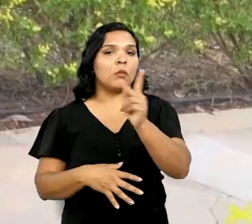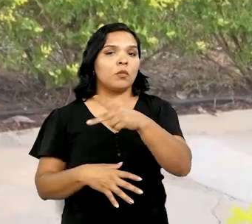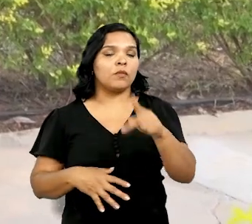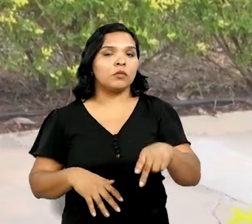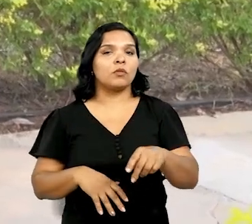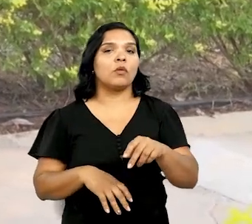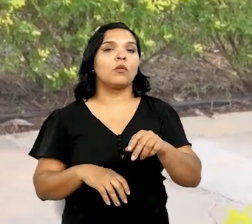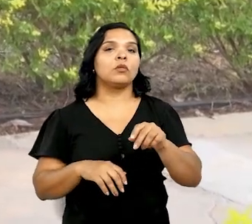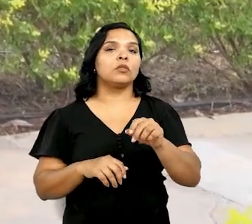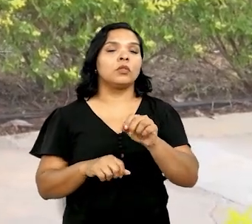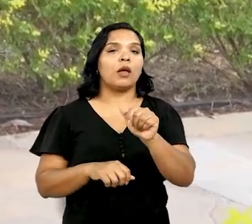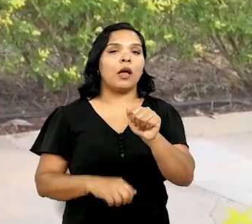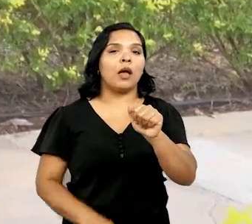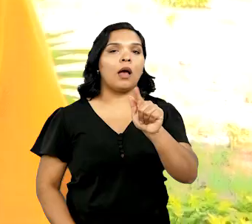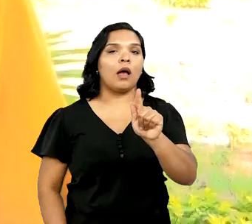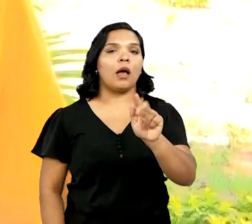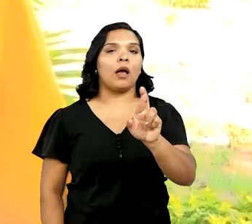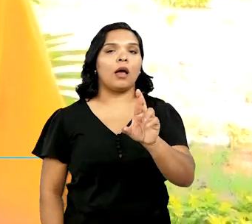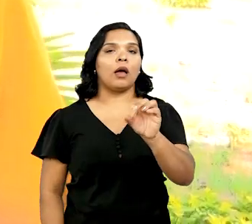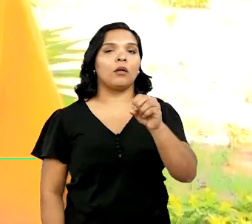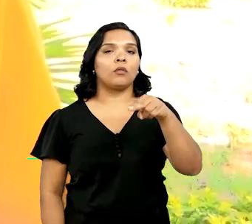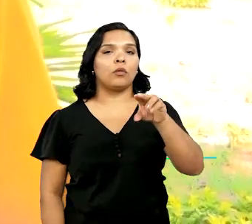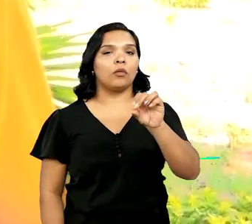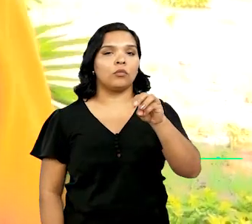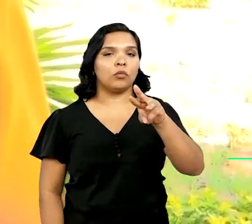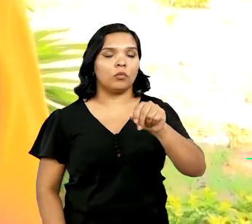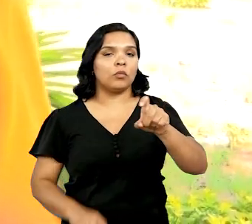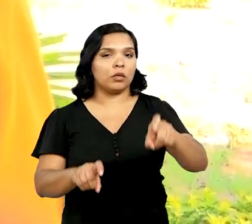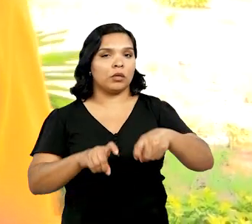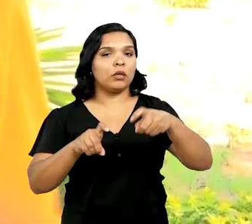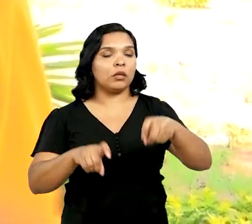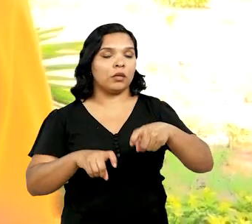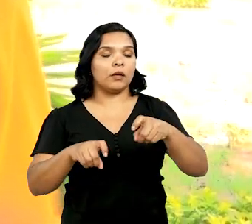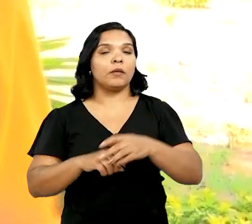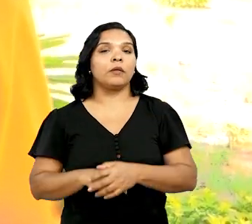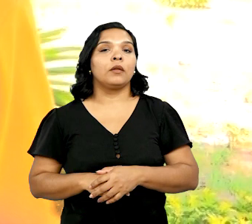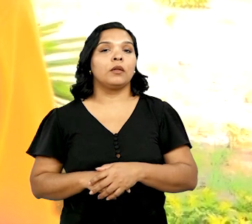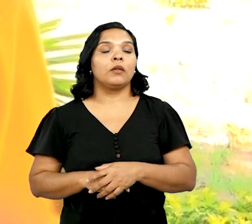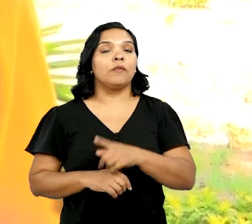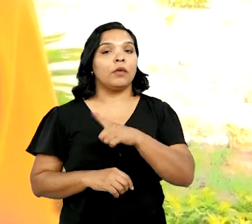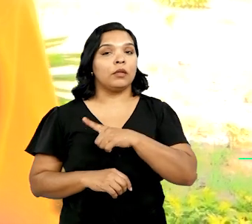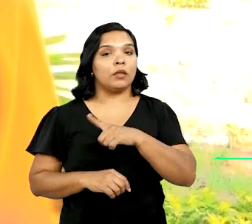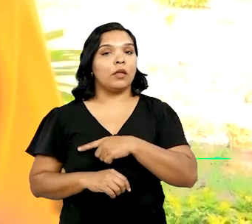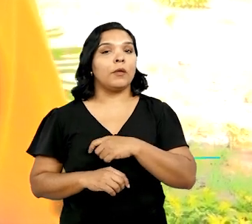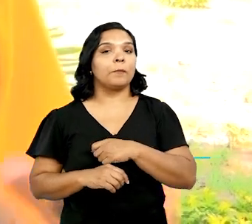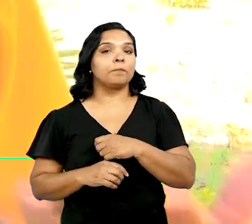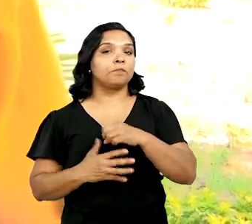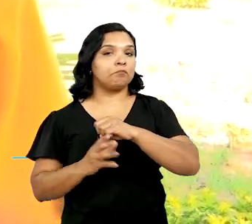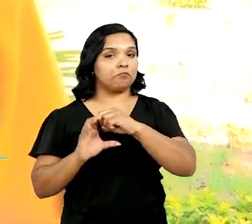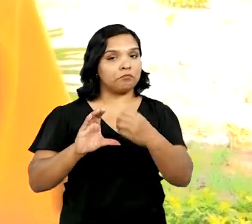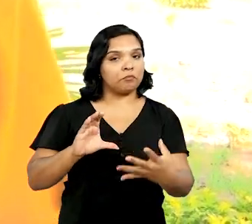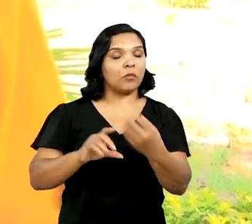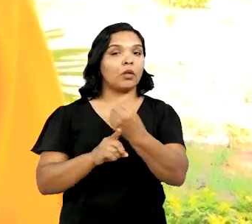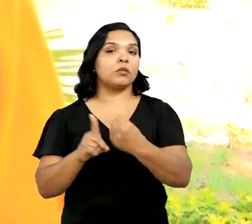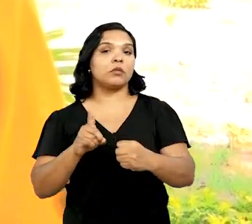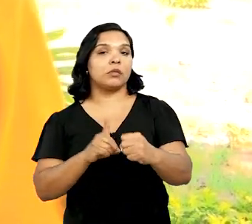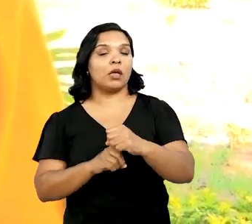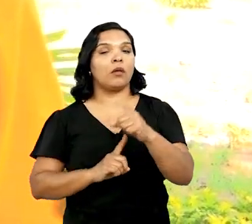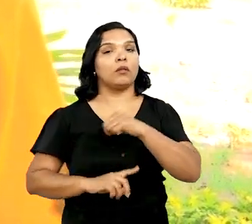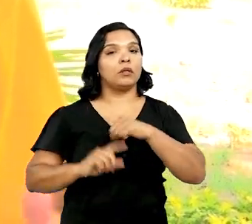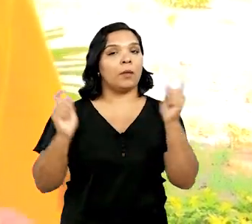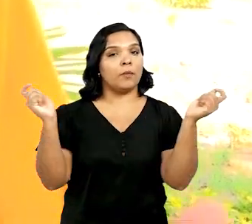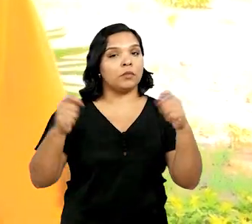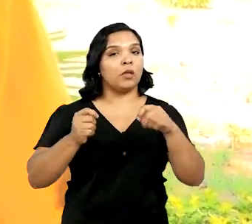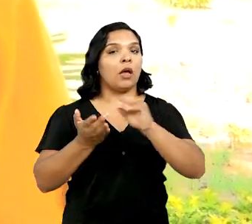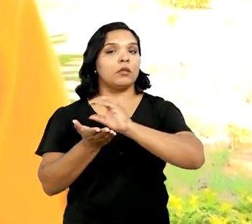professor de agronomia da UNEB. A gente vai ter o aspecto social, onde ele tem essa possibilidade